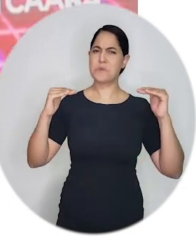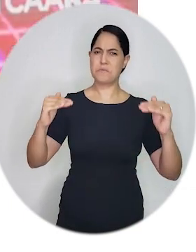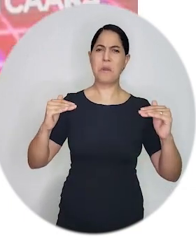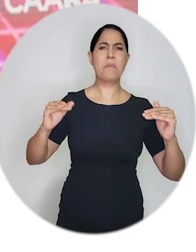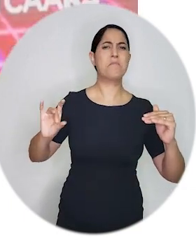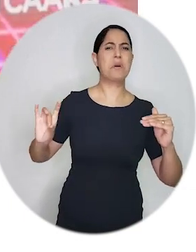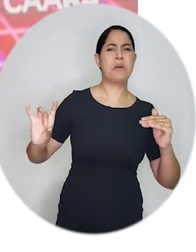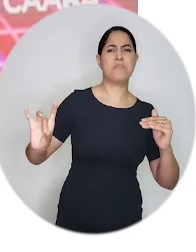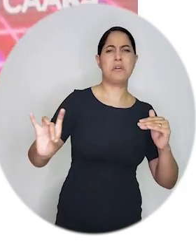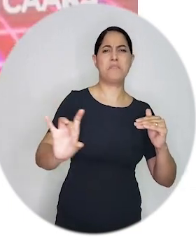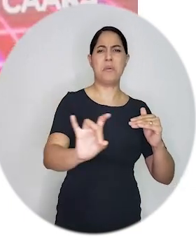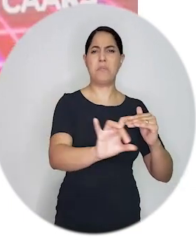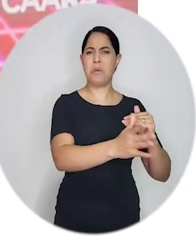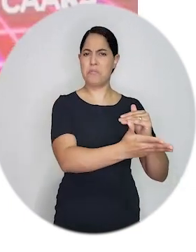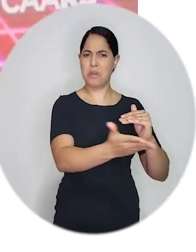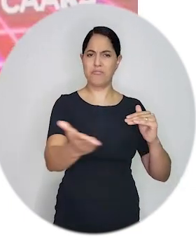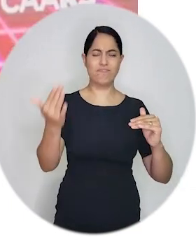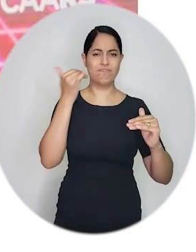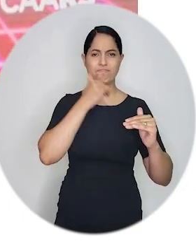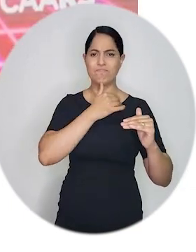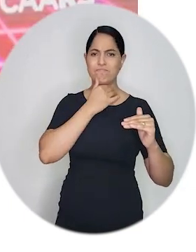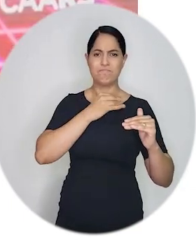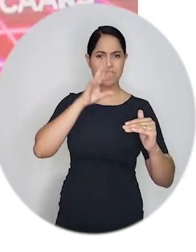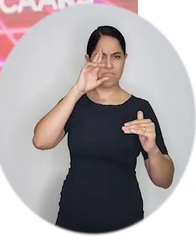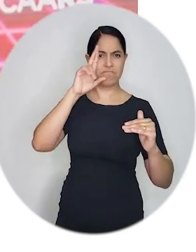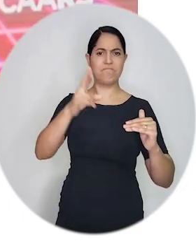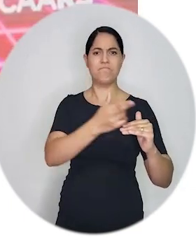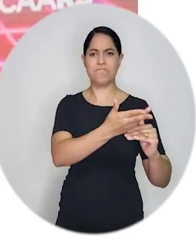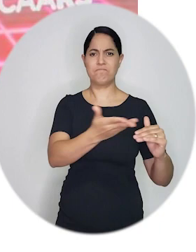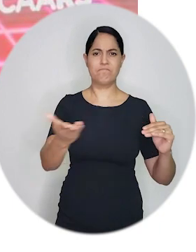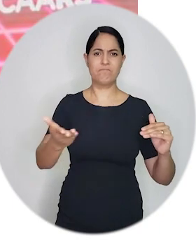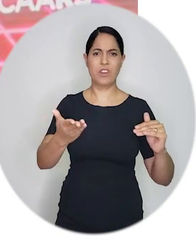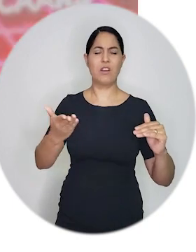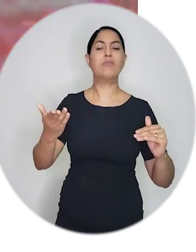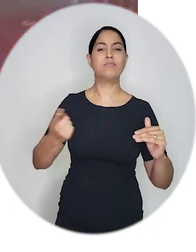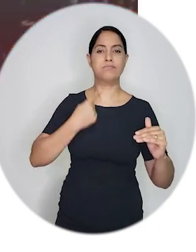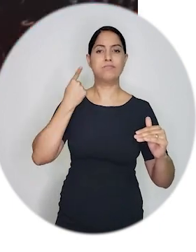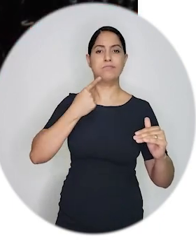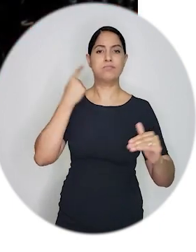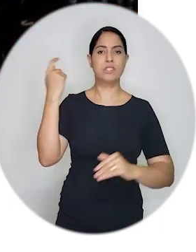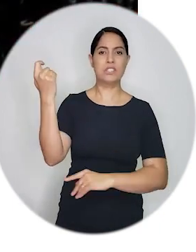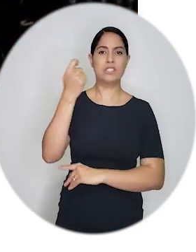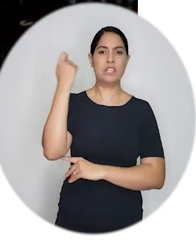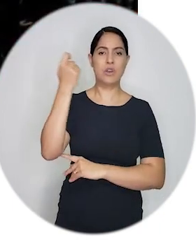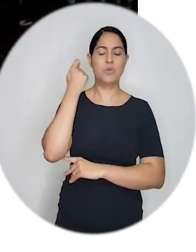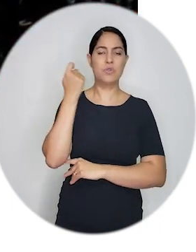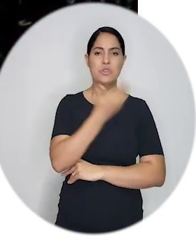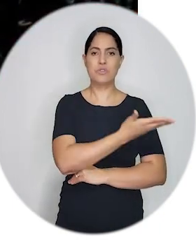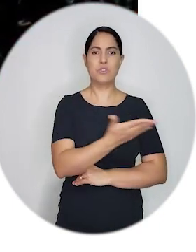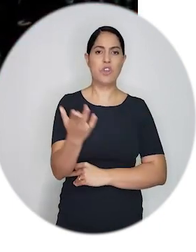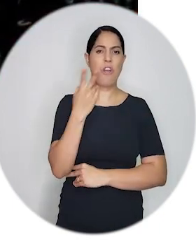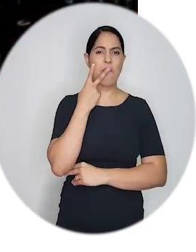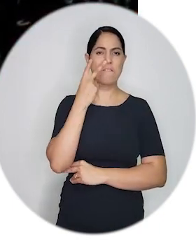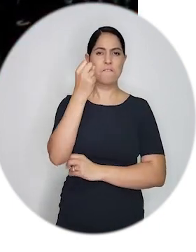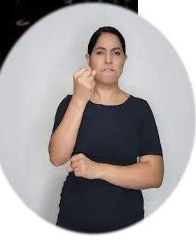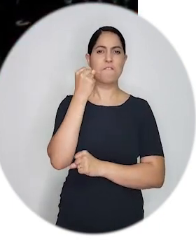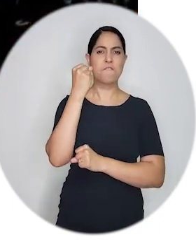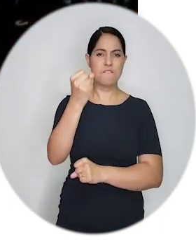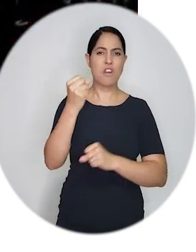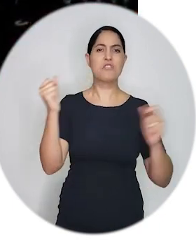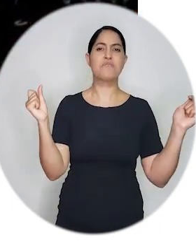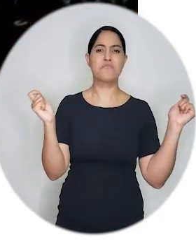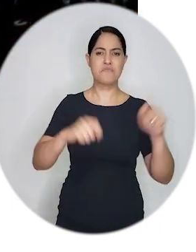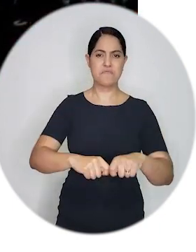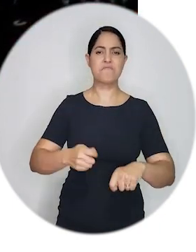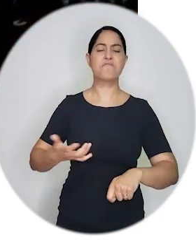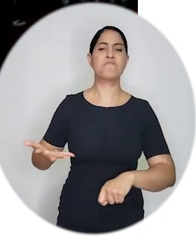à altura de cada uma e de cada um das senhoras e dos senhores da advocacia gaúcha. Este evento mostra a